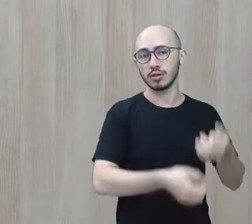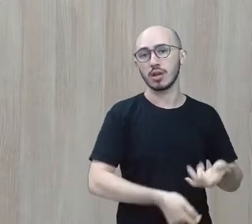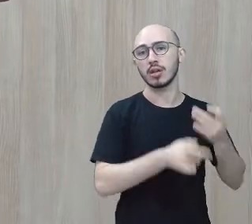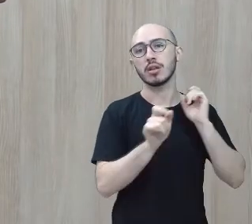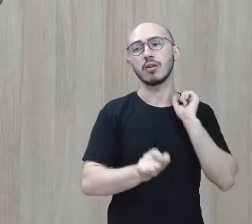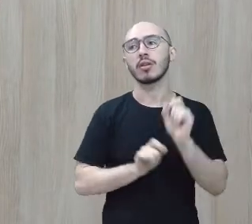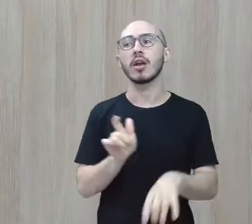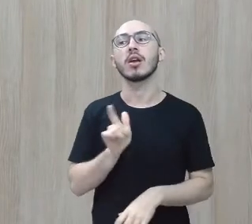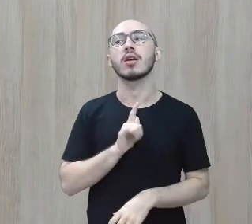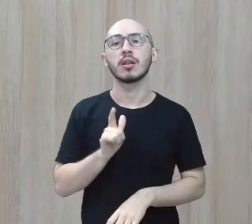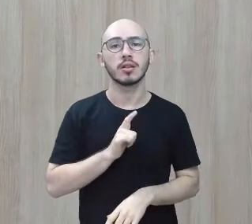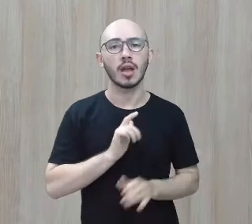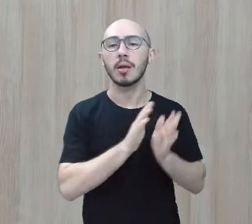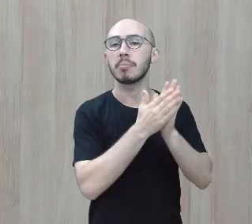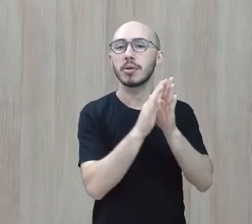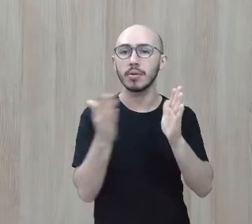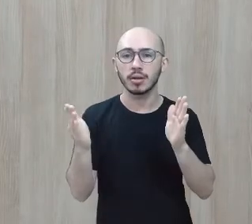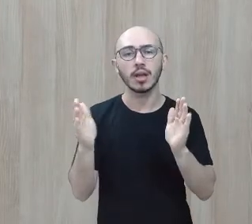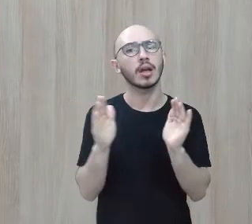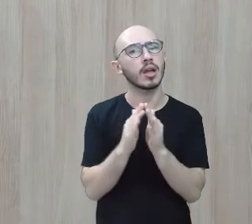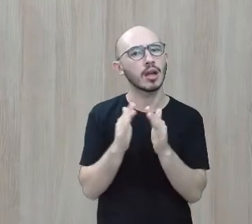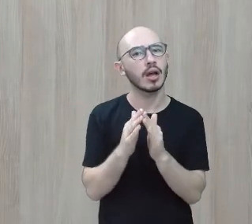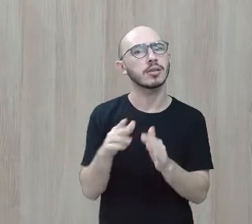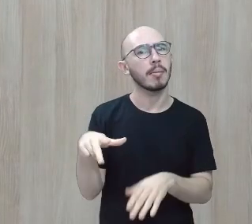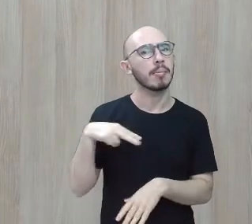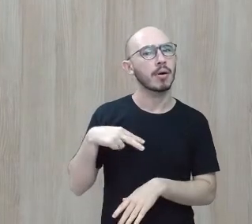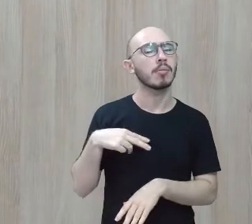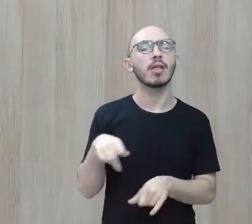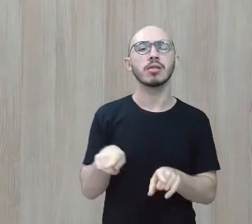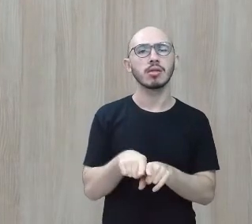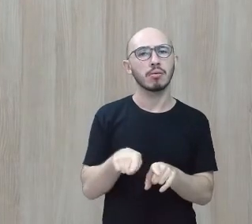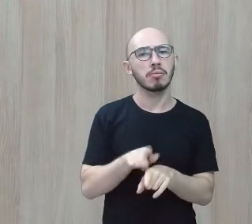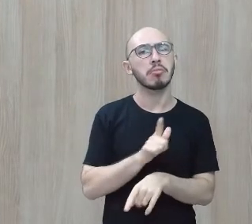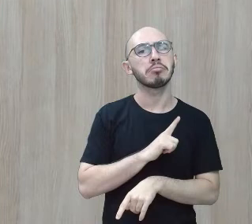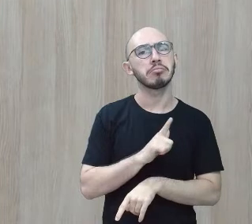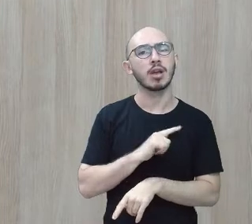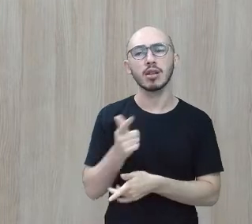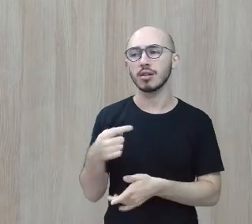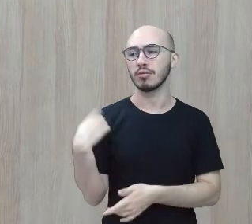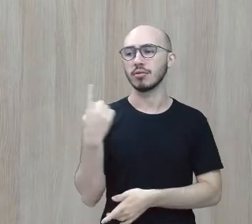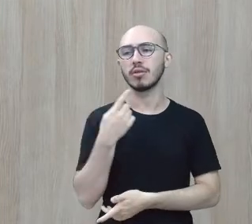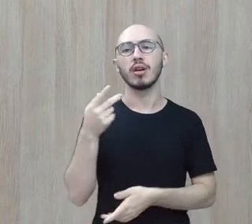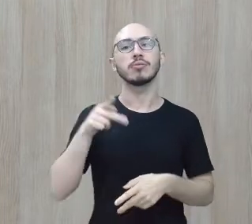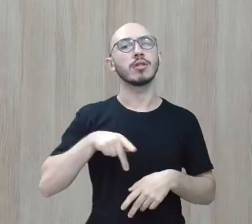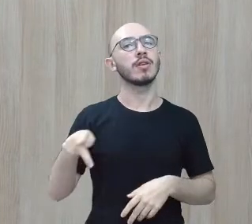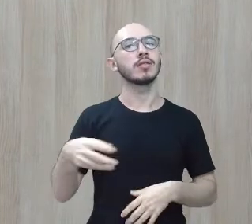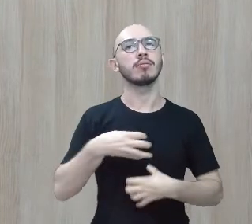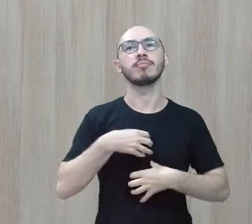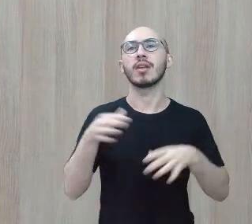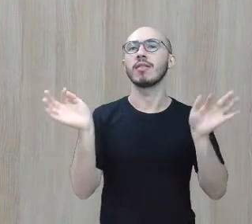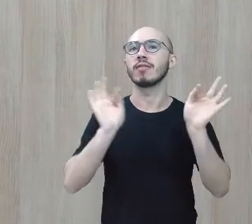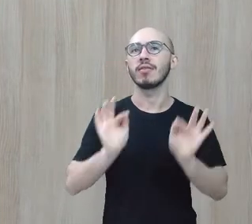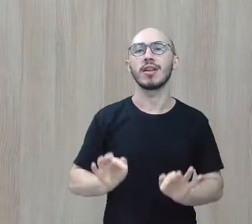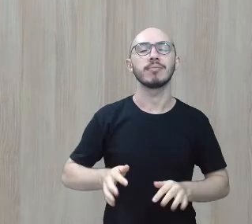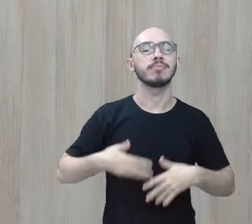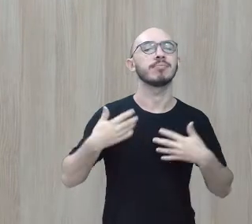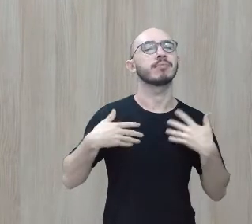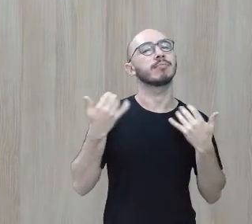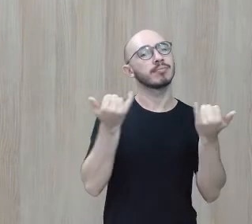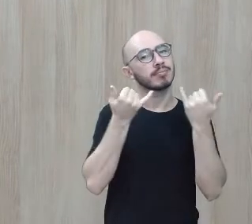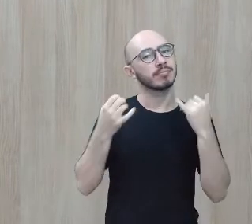tem até biblioteca em casa. Imagine que felicidade para nós, professores. Isso é uma alegria e uma informação